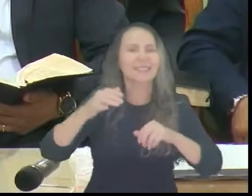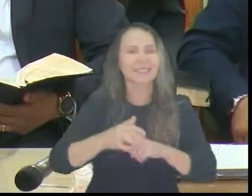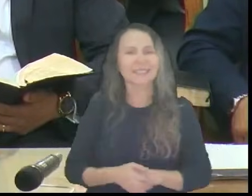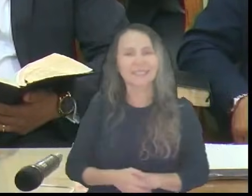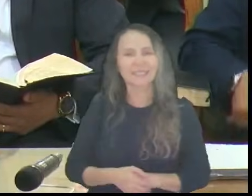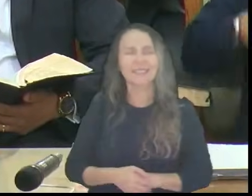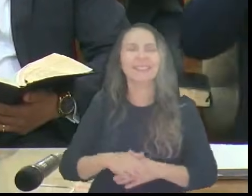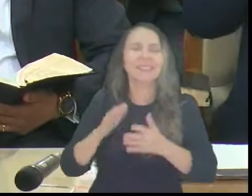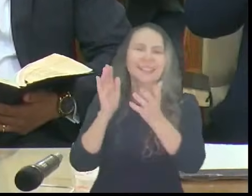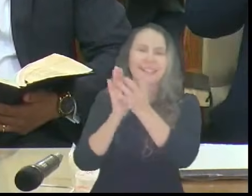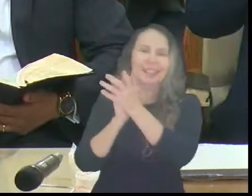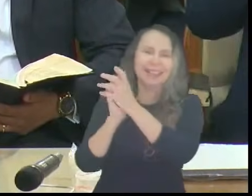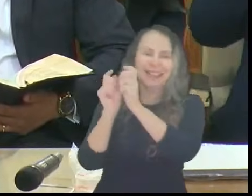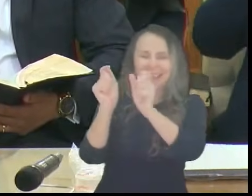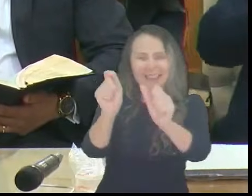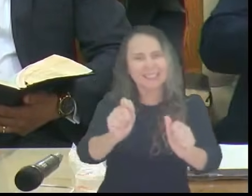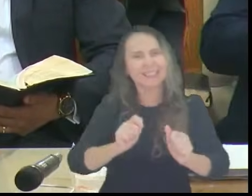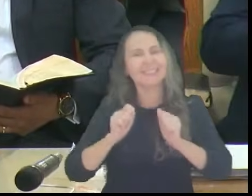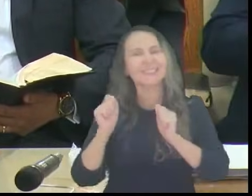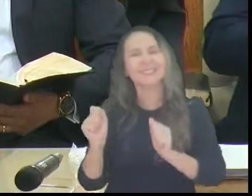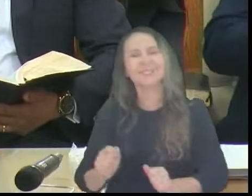diz aleluia para Jesus nessa noite?